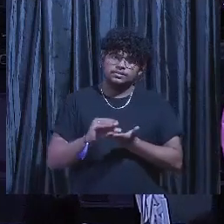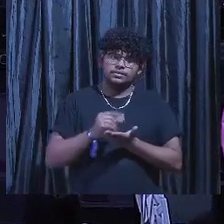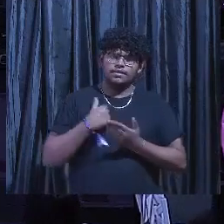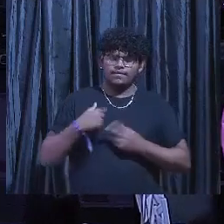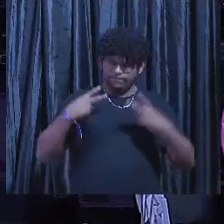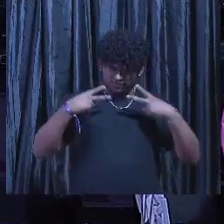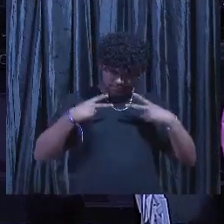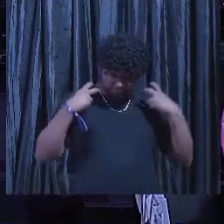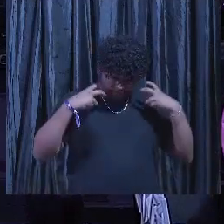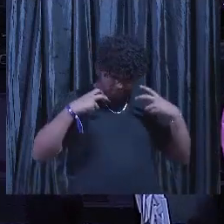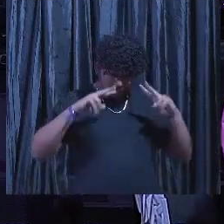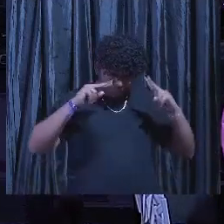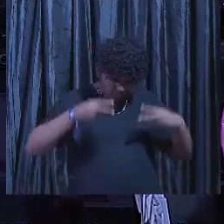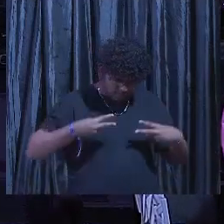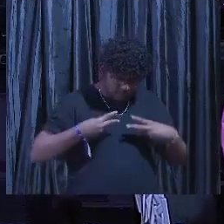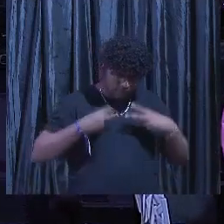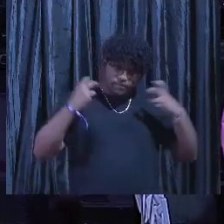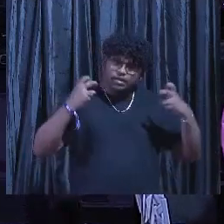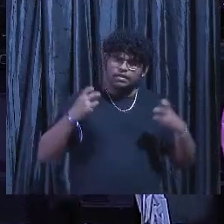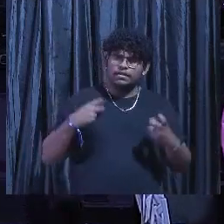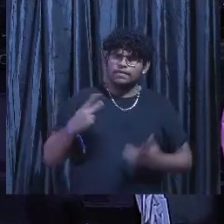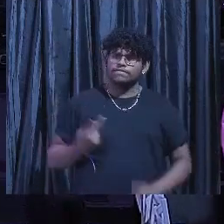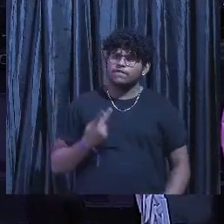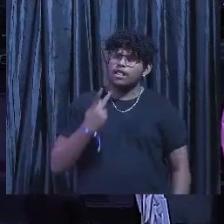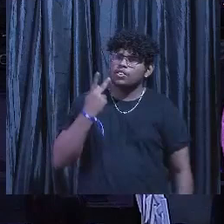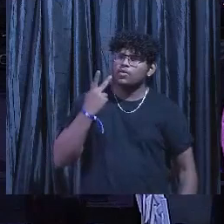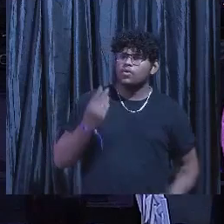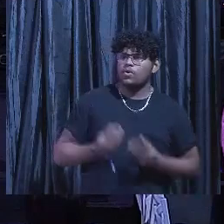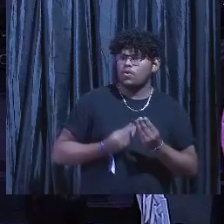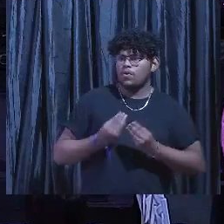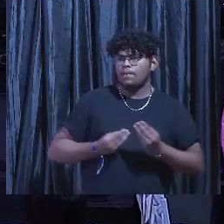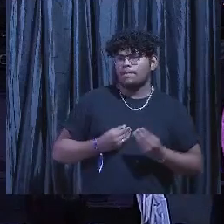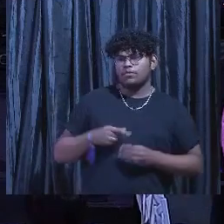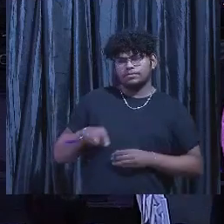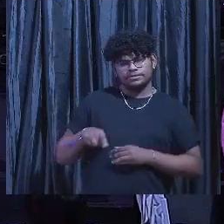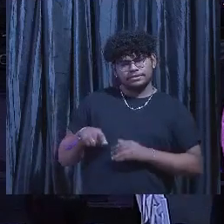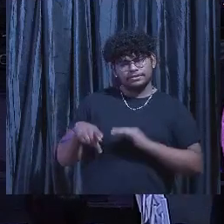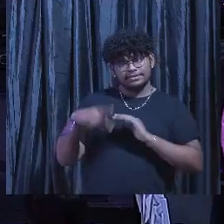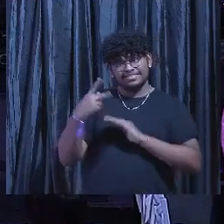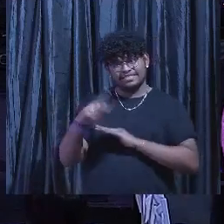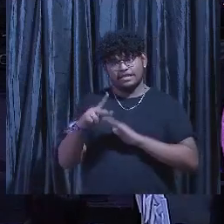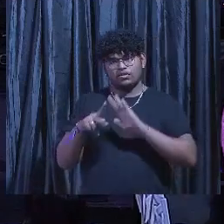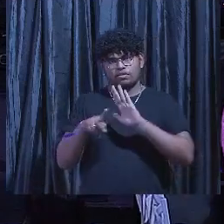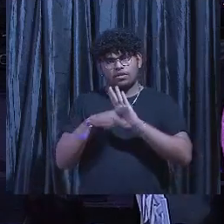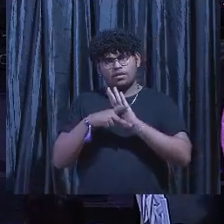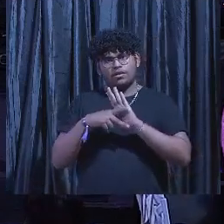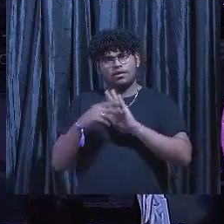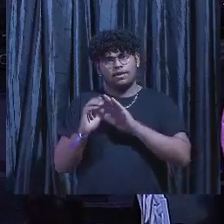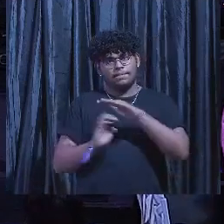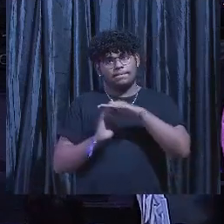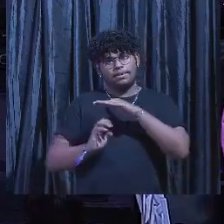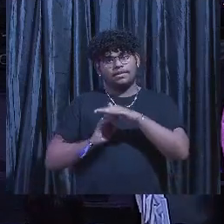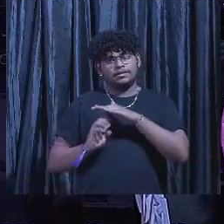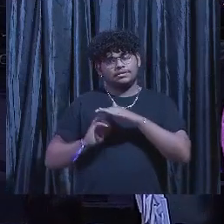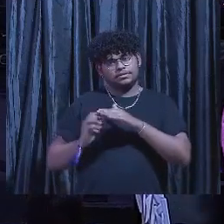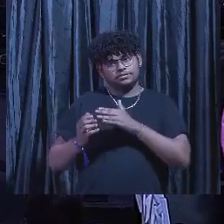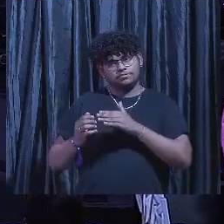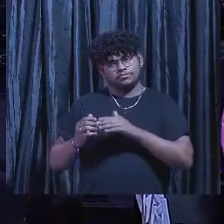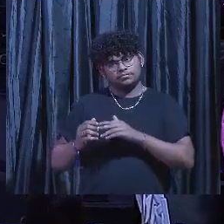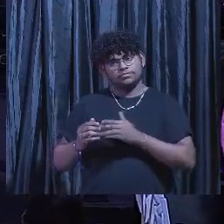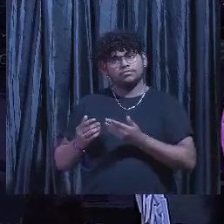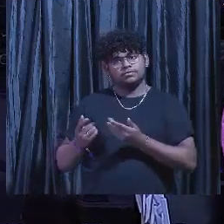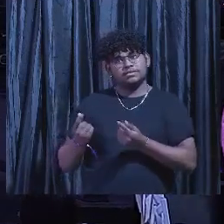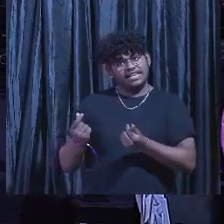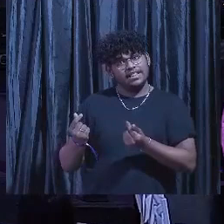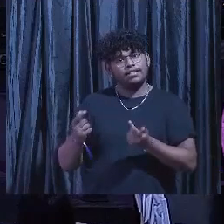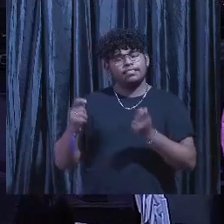de se valorizar, de fazer o dinheiro com a sua parada, com aquilo que você faz, está tudo relacionado a dados. E no final do dia são